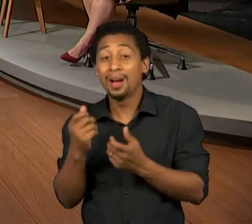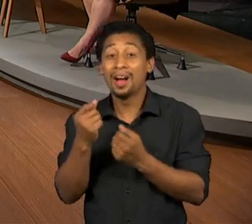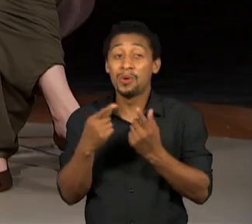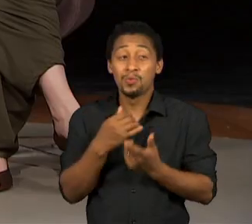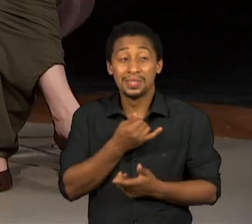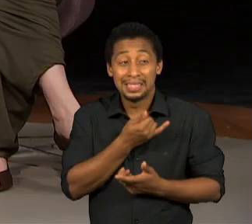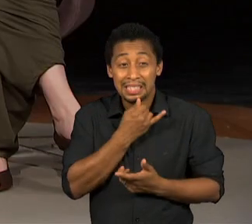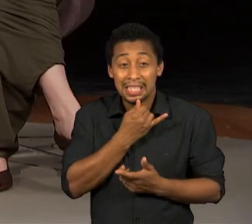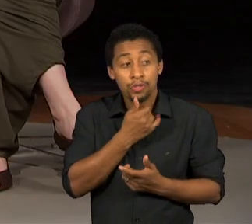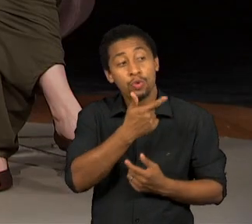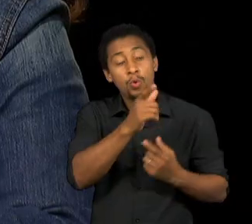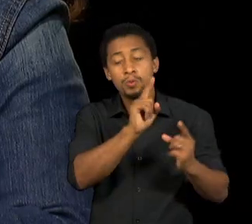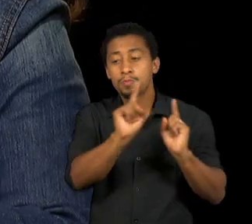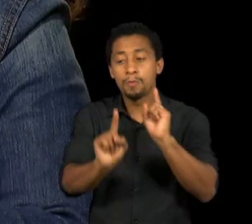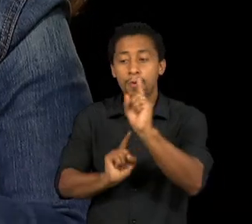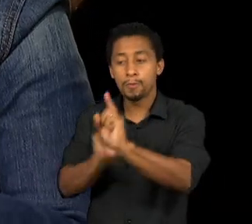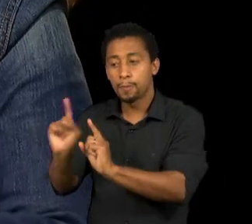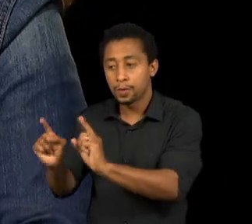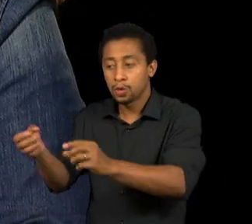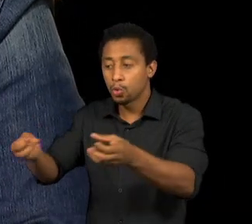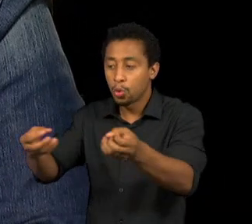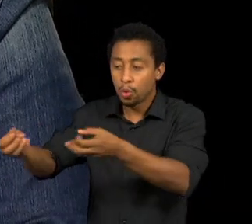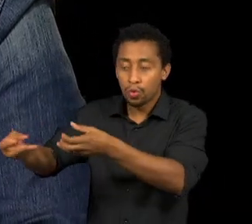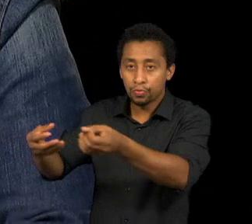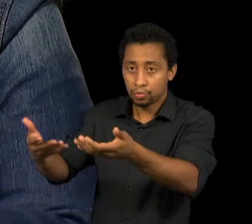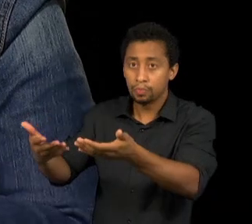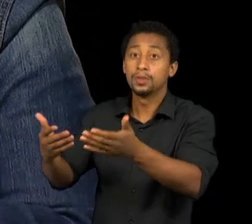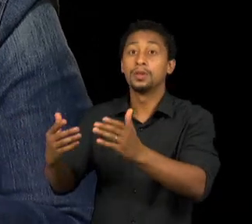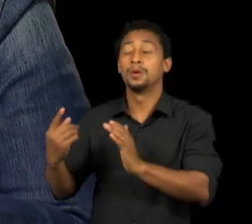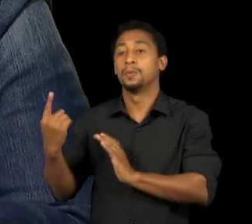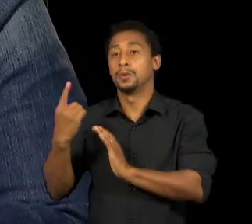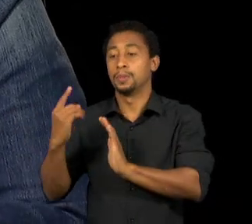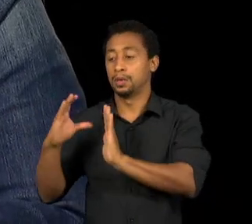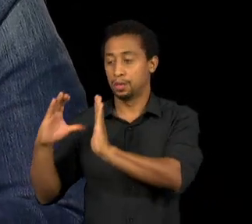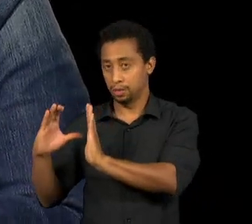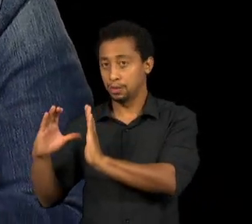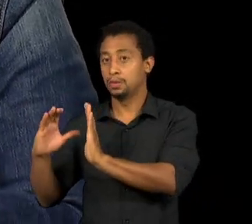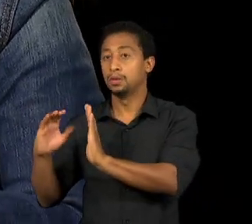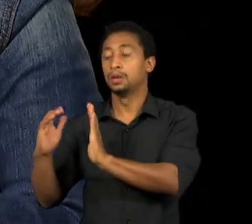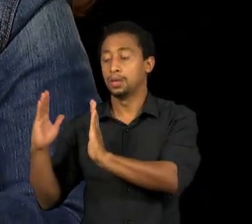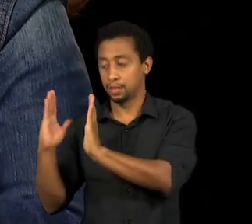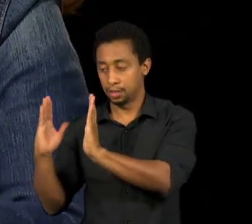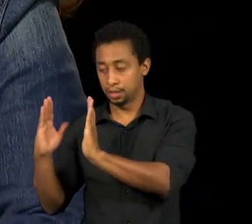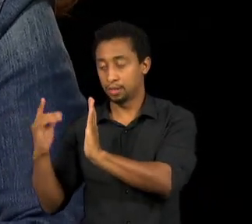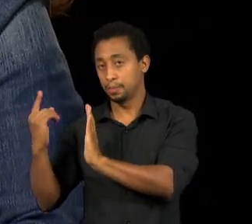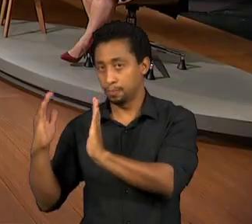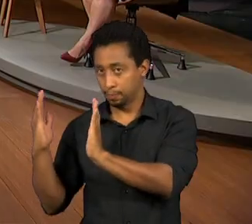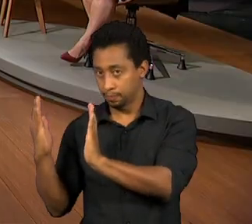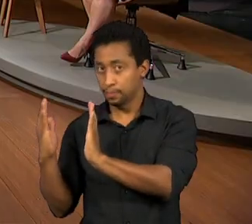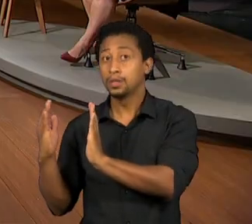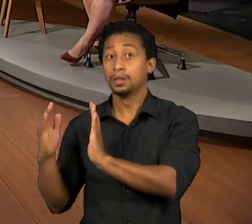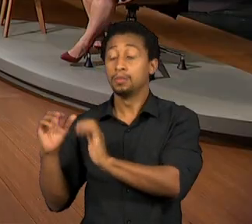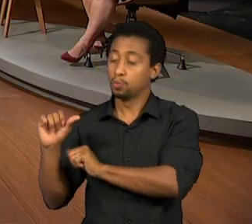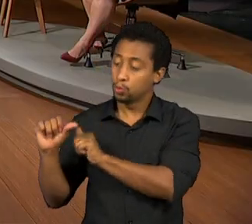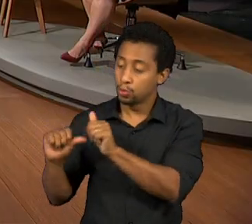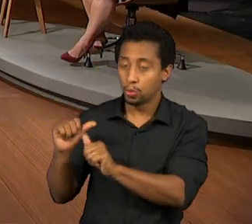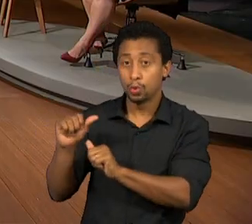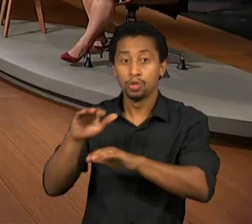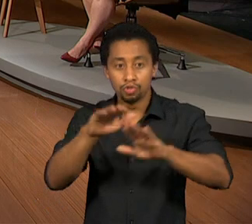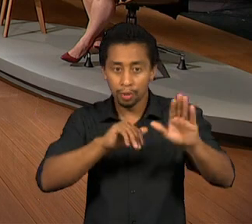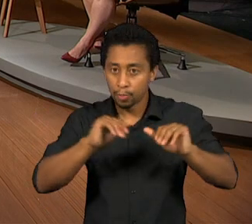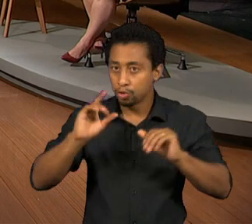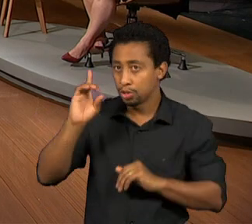outros entraram. Ele refez o primeiro capítulo e aí a novela seguiu, ele chamou alguns diretores. E